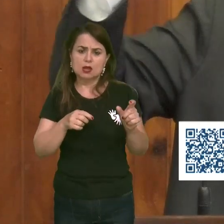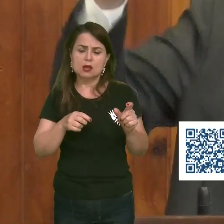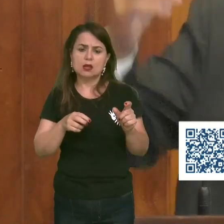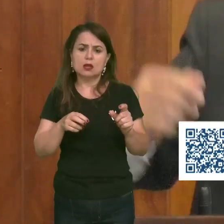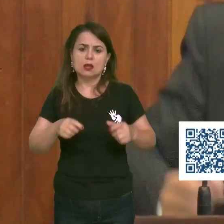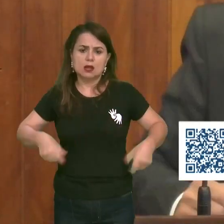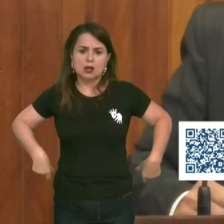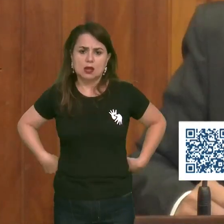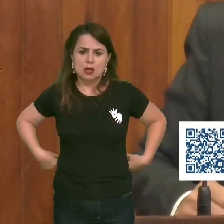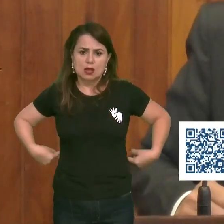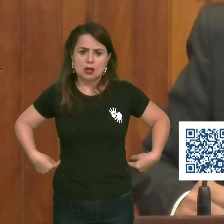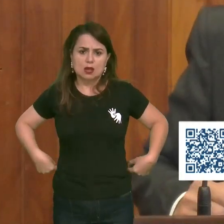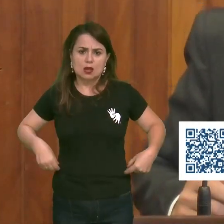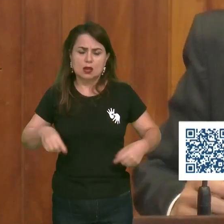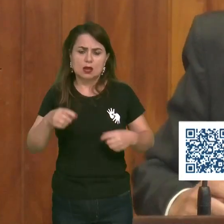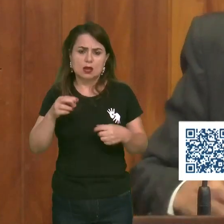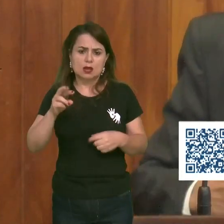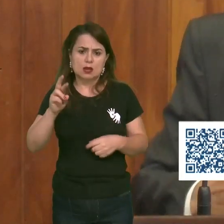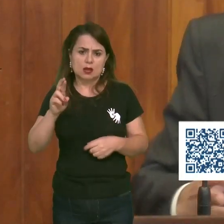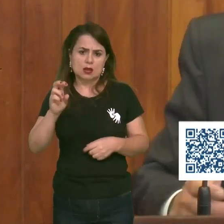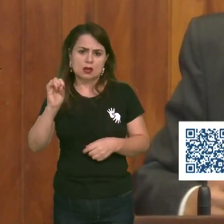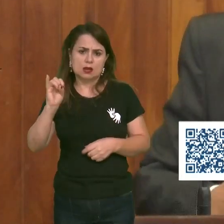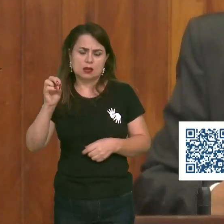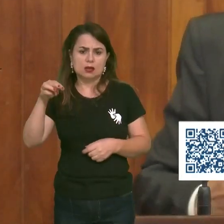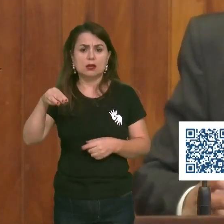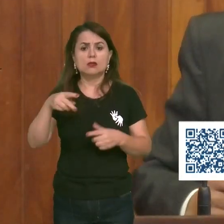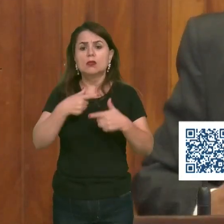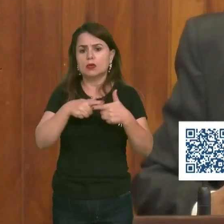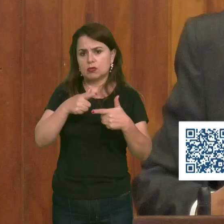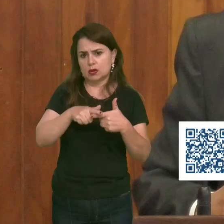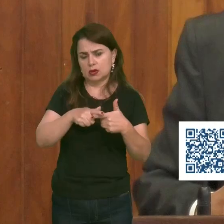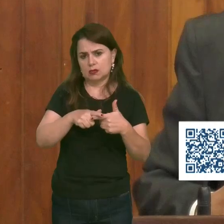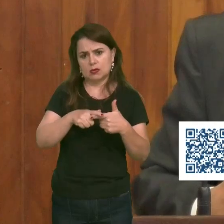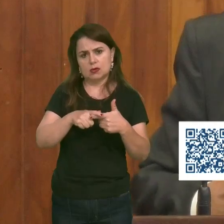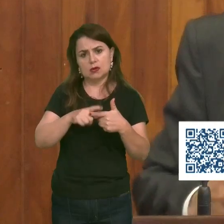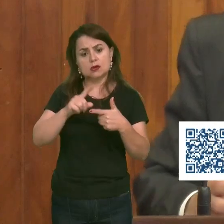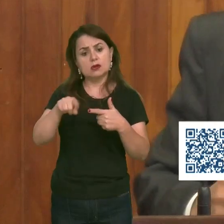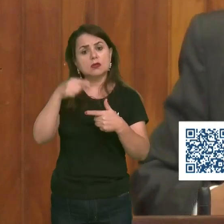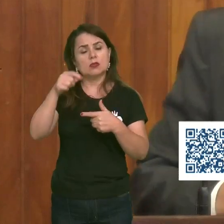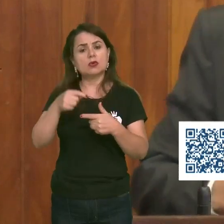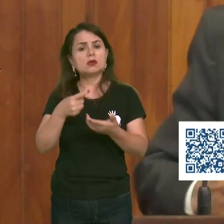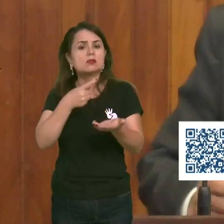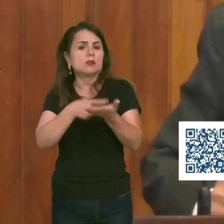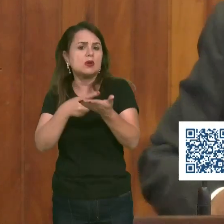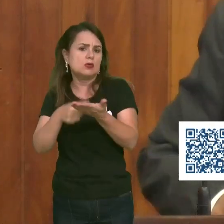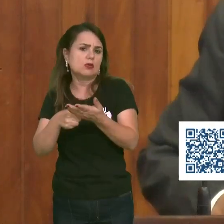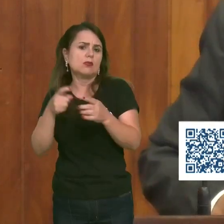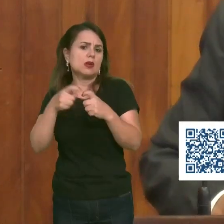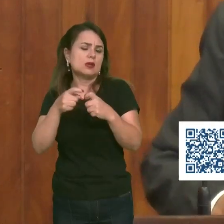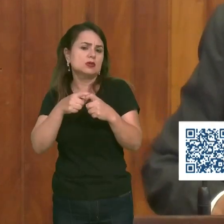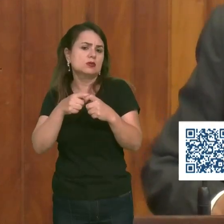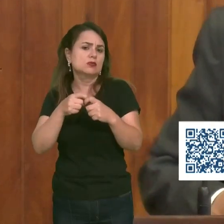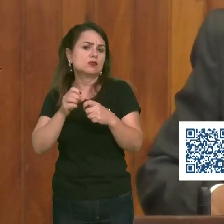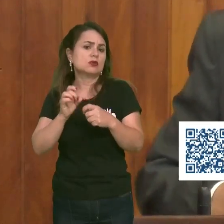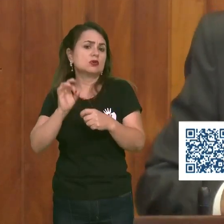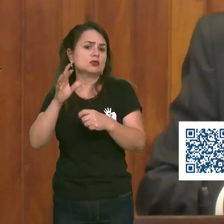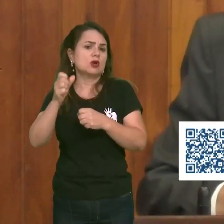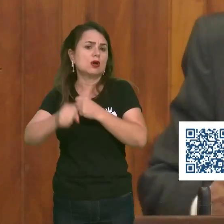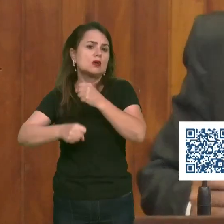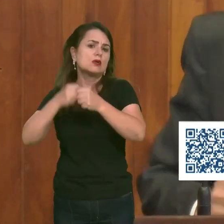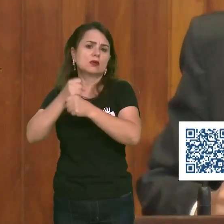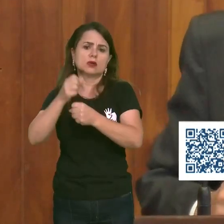Março eu acho que falta aí uma uma comunicação uma gestão de saúde